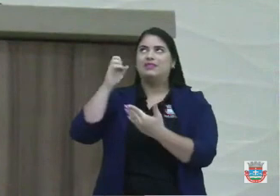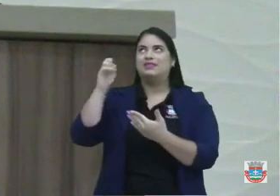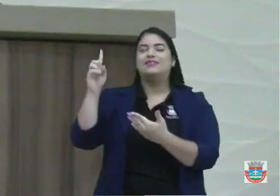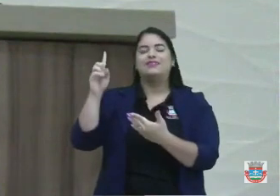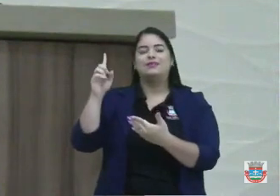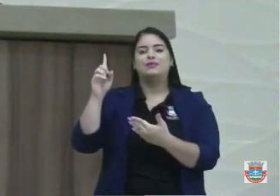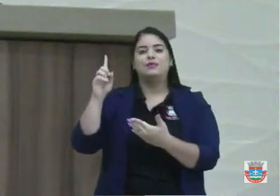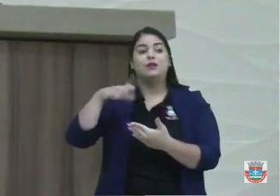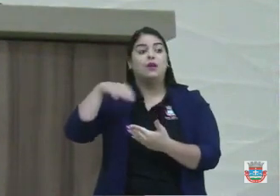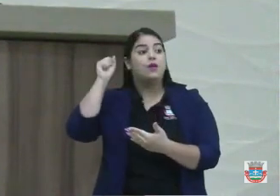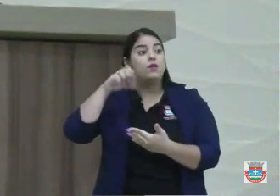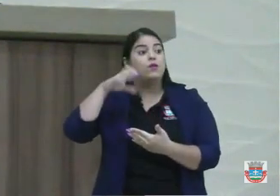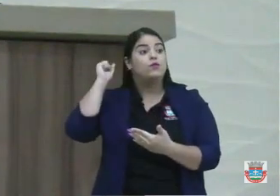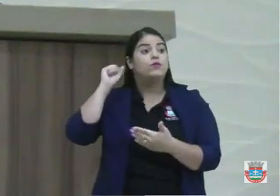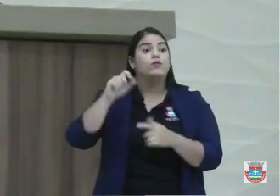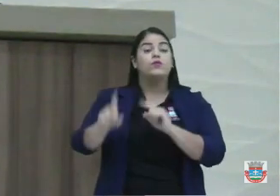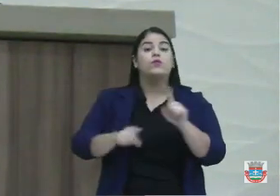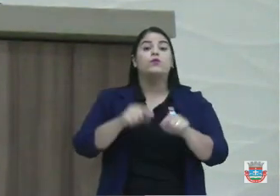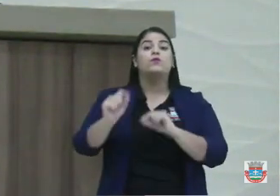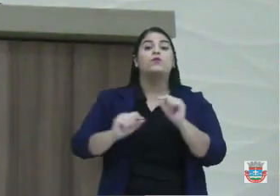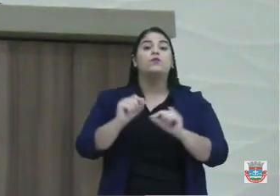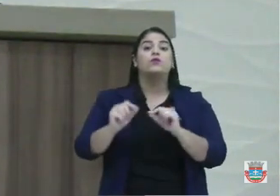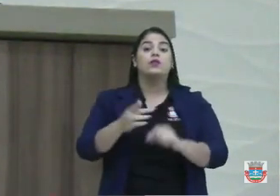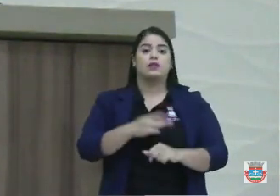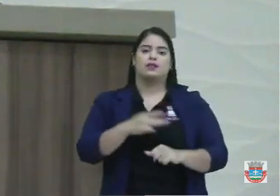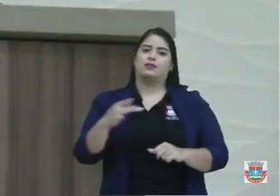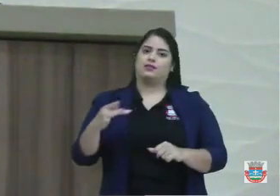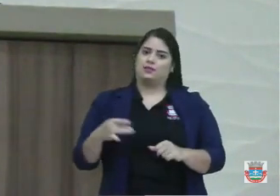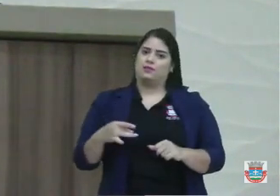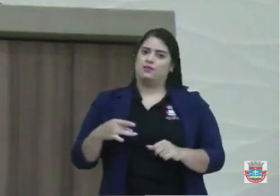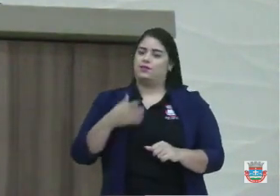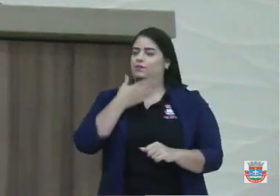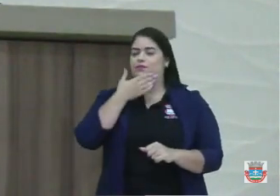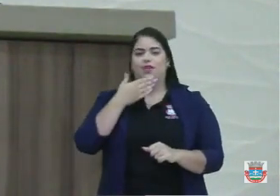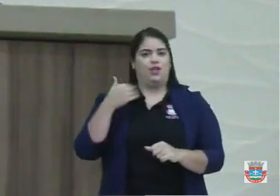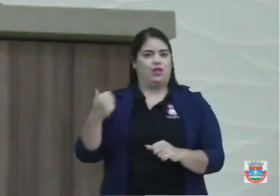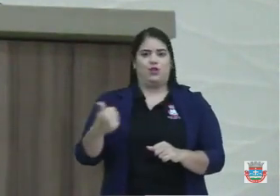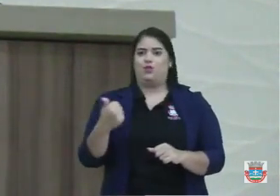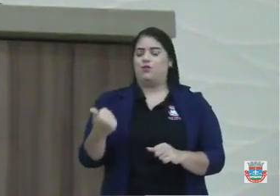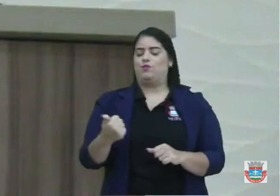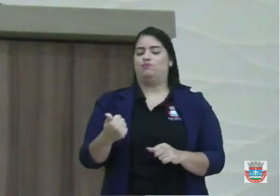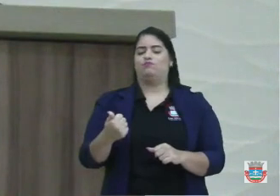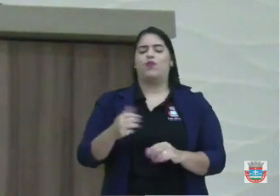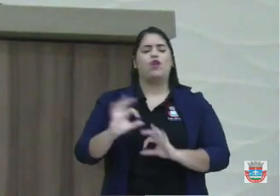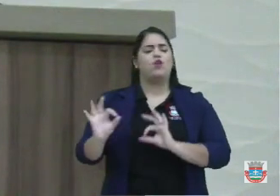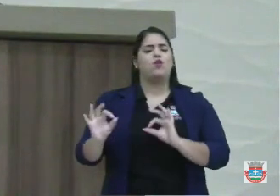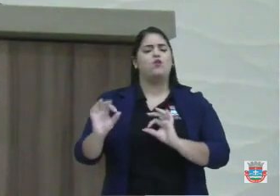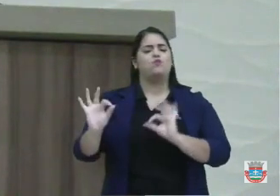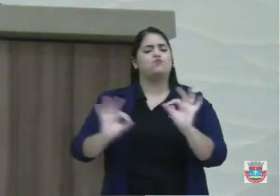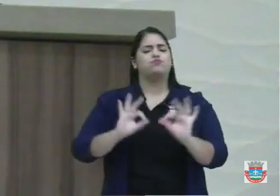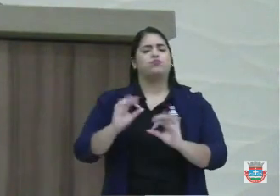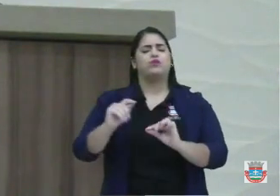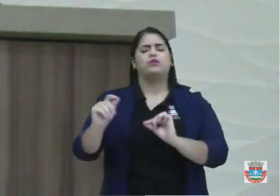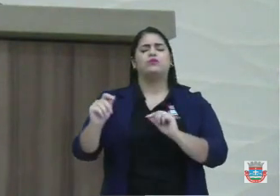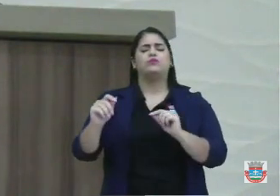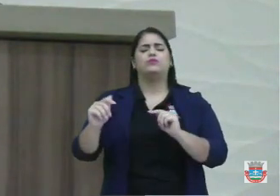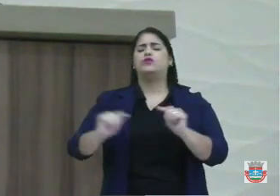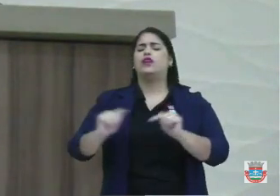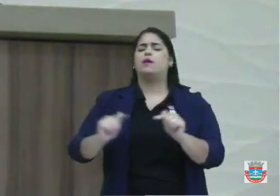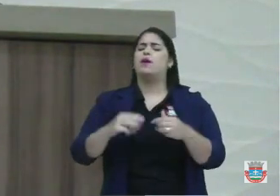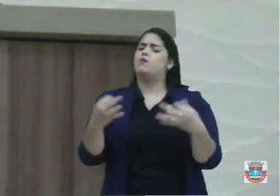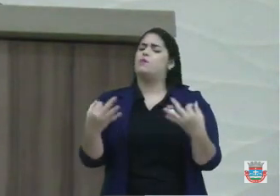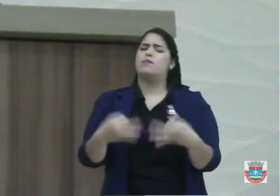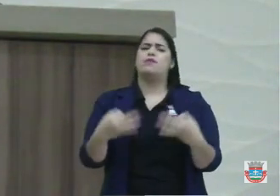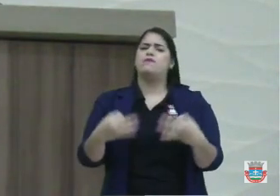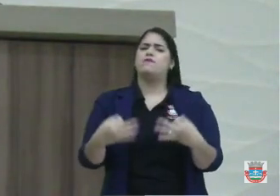quando a gente escuta que a nossa saúde está fazendo um trabalho bom, principalmente na primária, né, a saúde